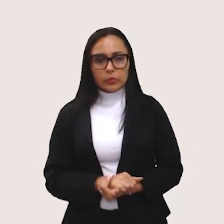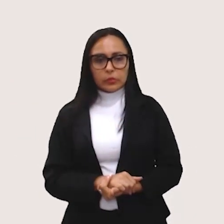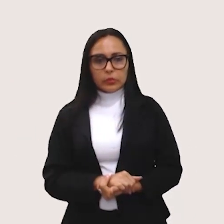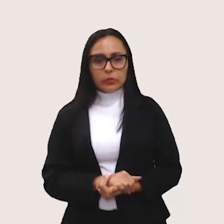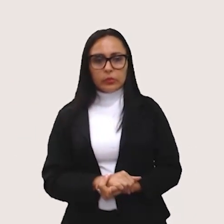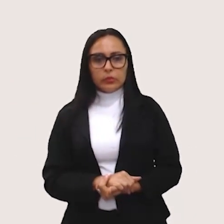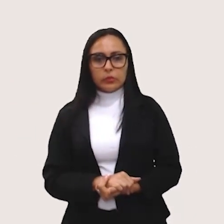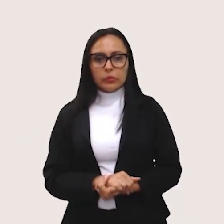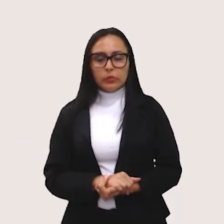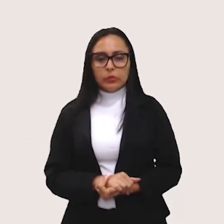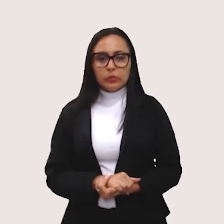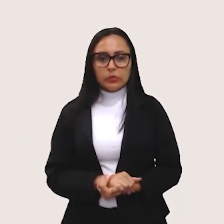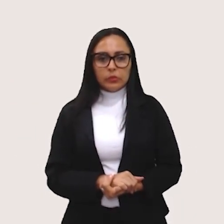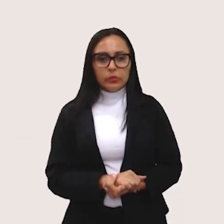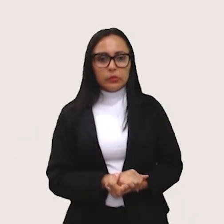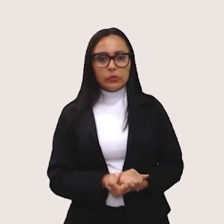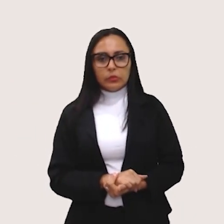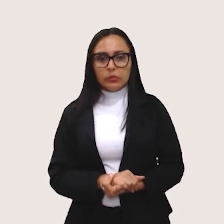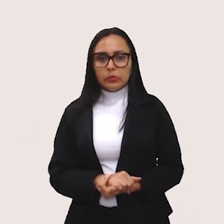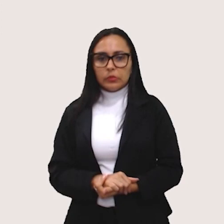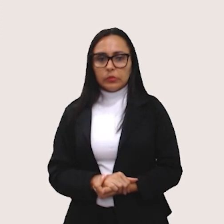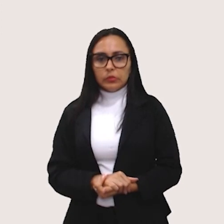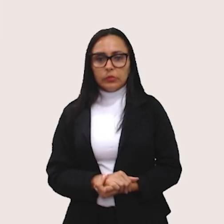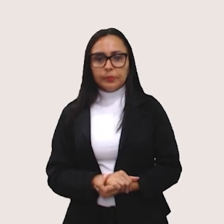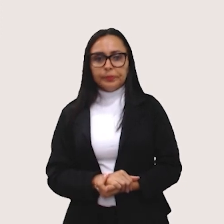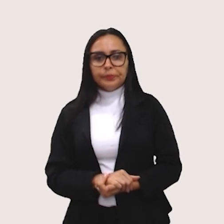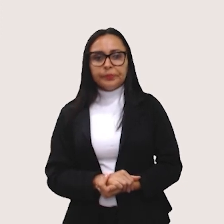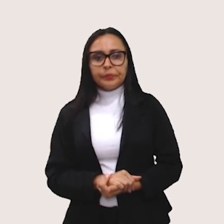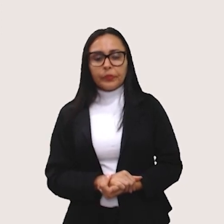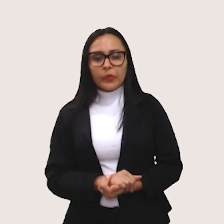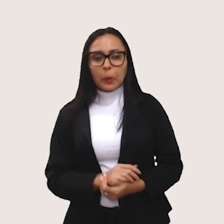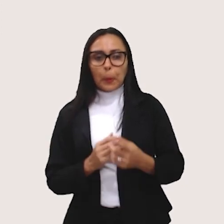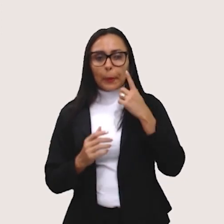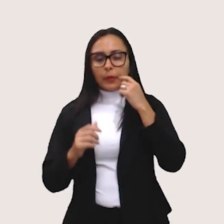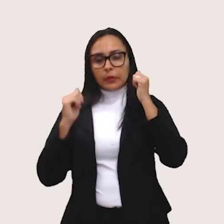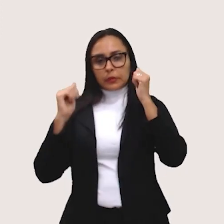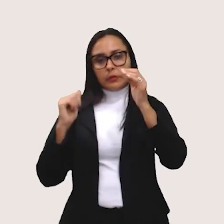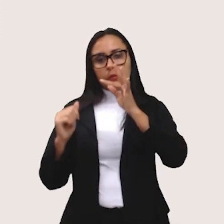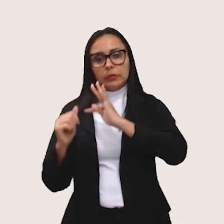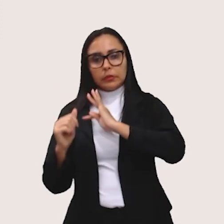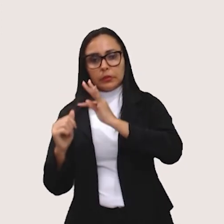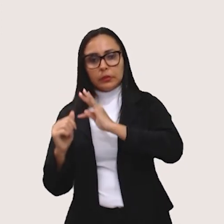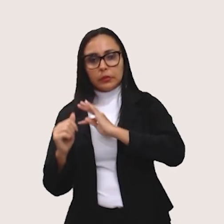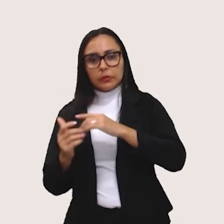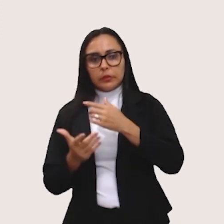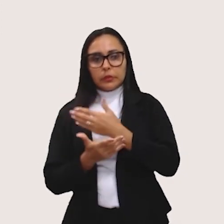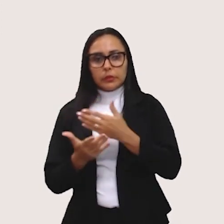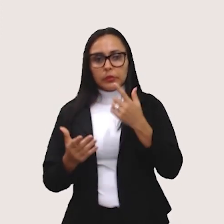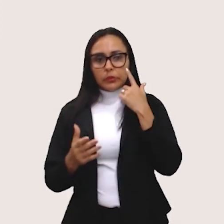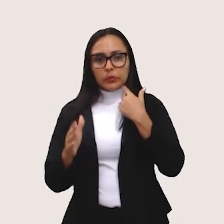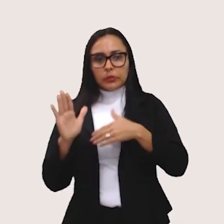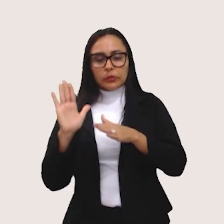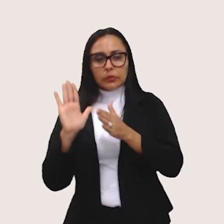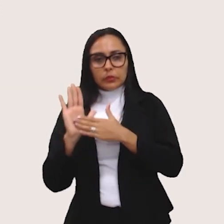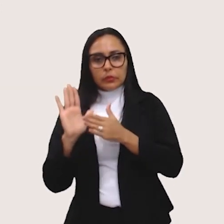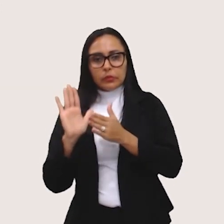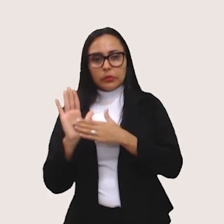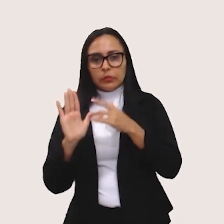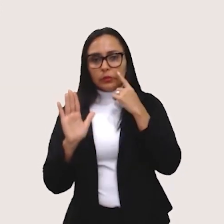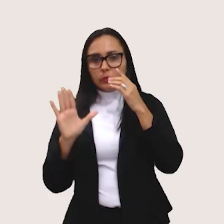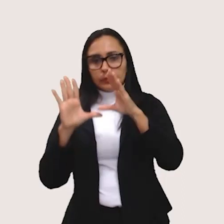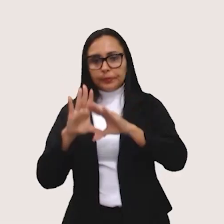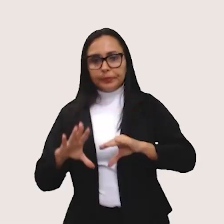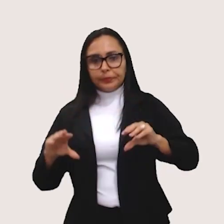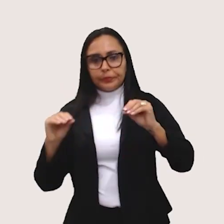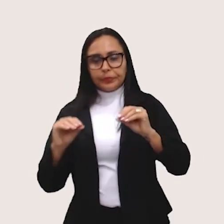Mussolini, ok? Então em 12 surge o Manifesto Técnico Futurista, que propunha toda essa destruição,